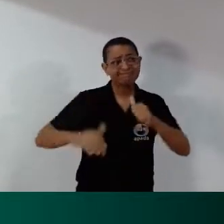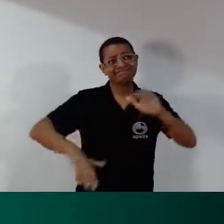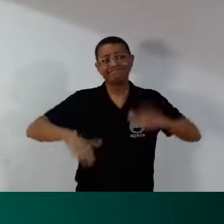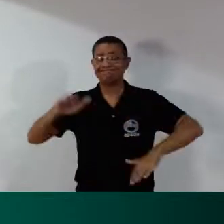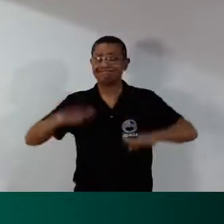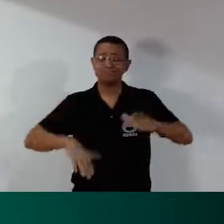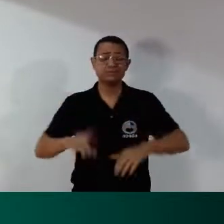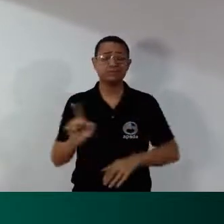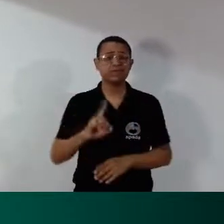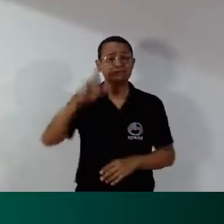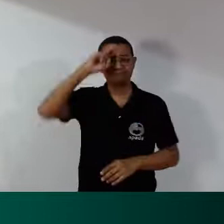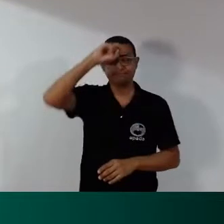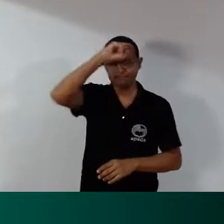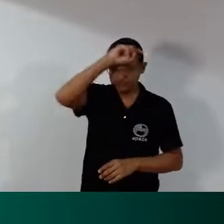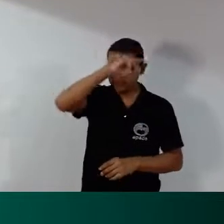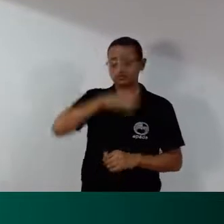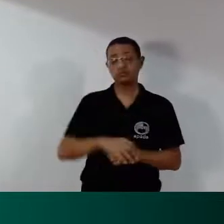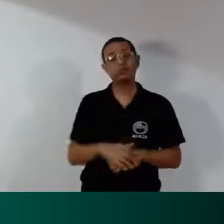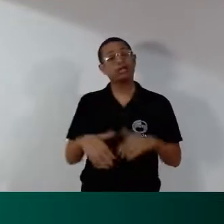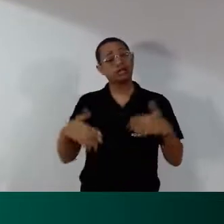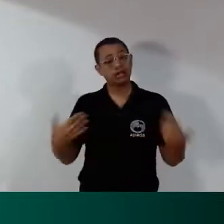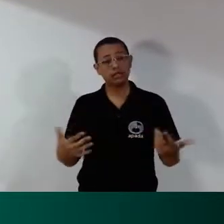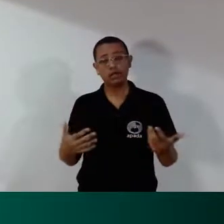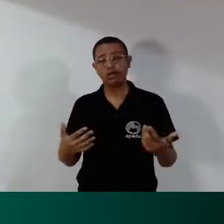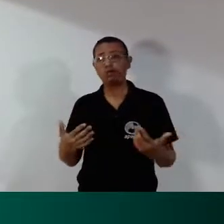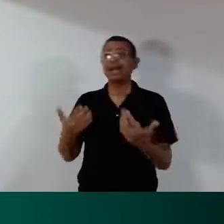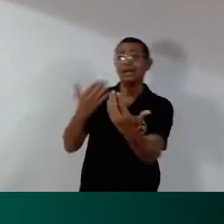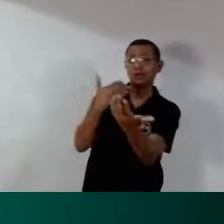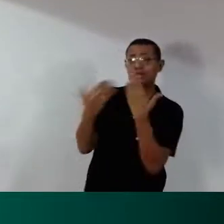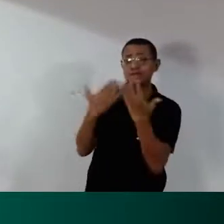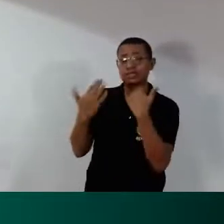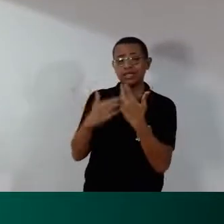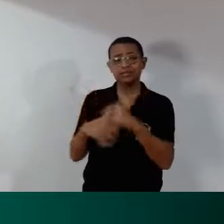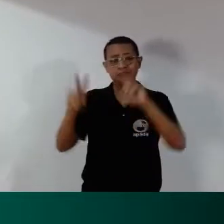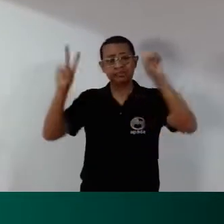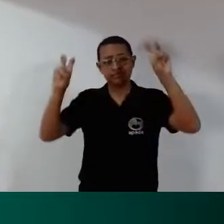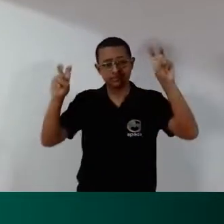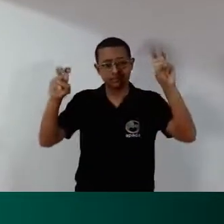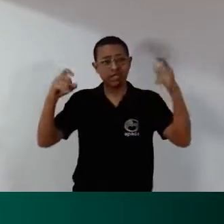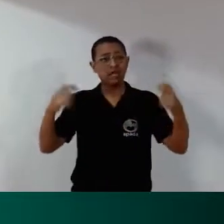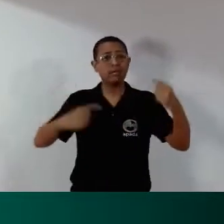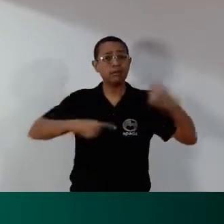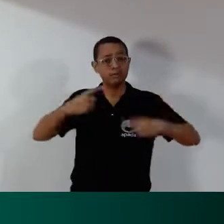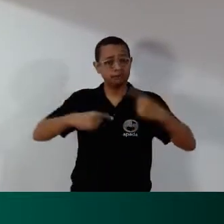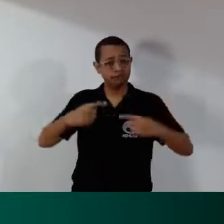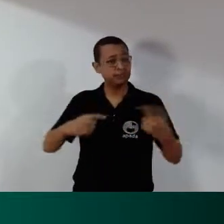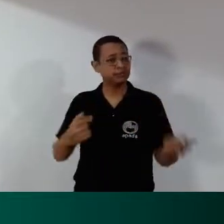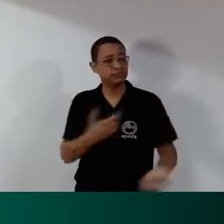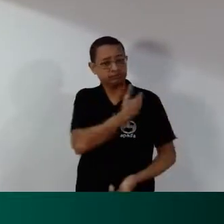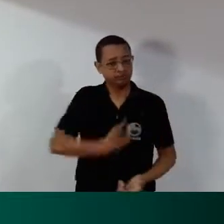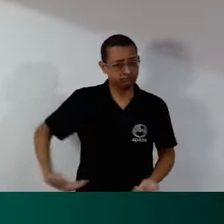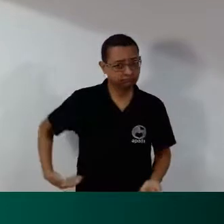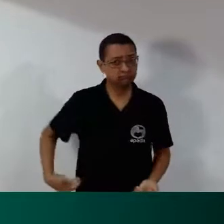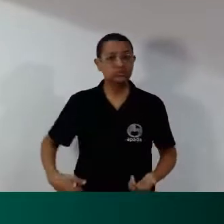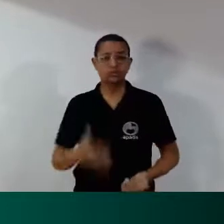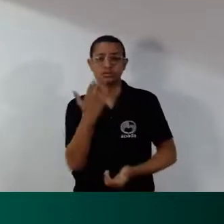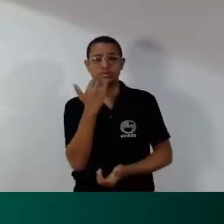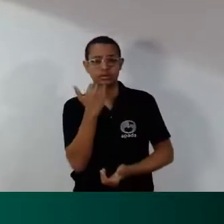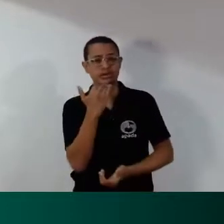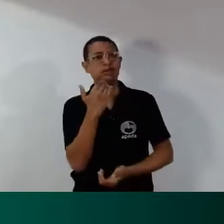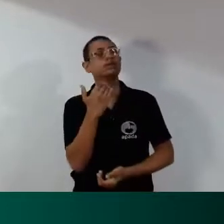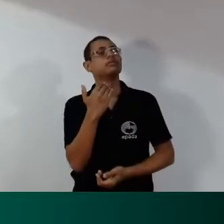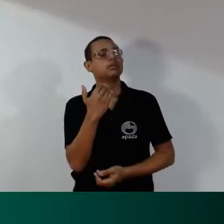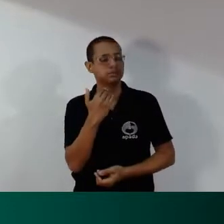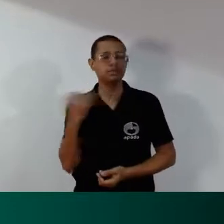aí eu acho que discute política pública de alimentação e aí quando a cozinha ela consegue puxar isso porque ela é uma coisa concreta